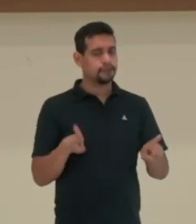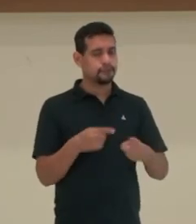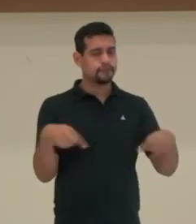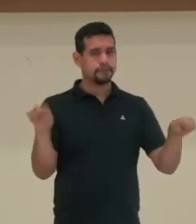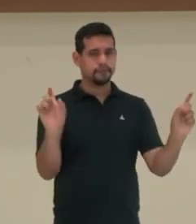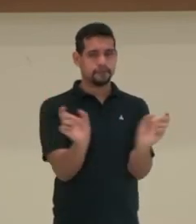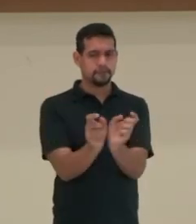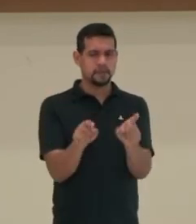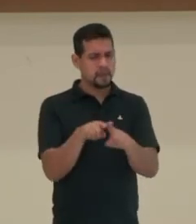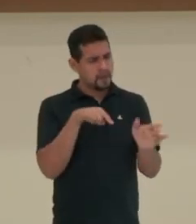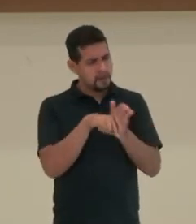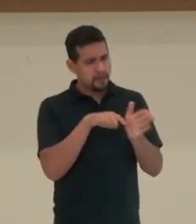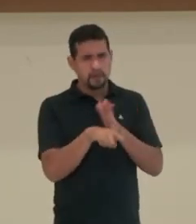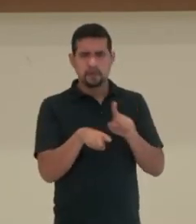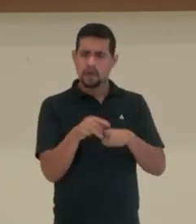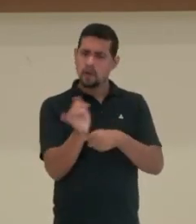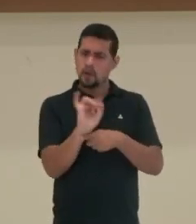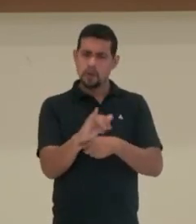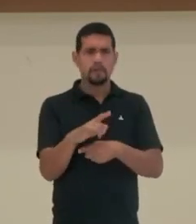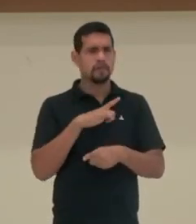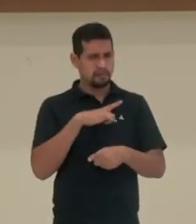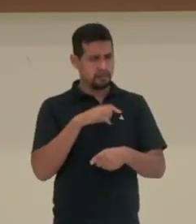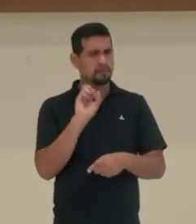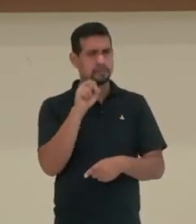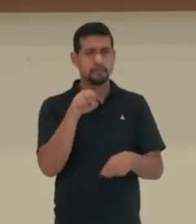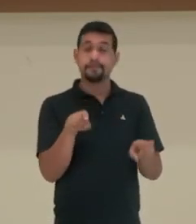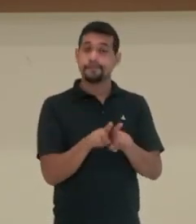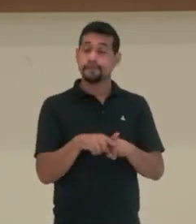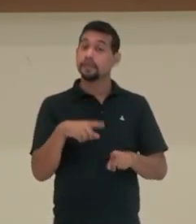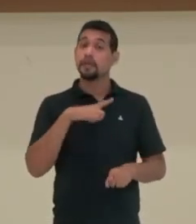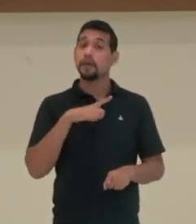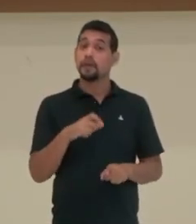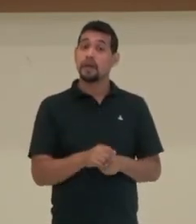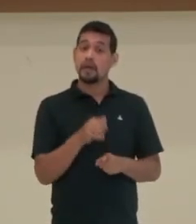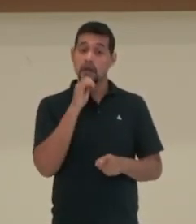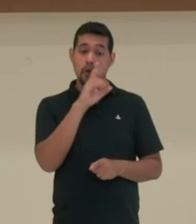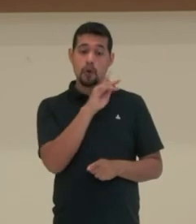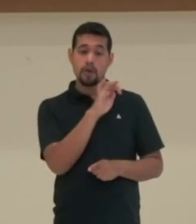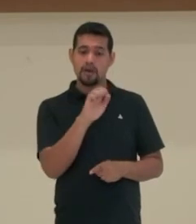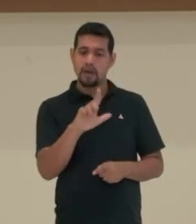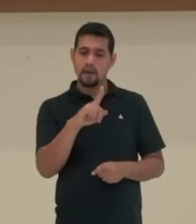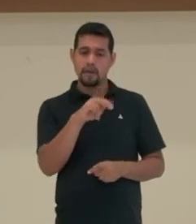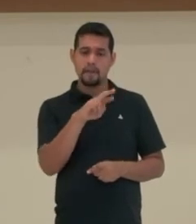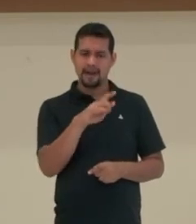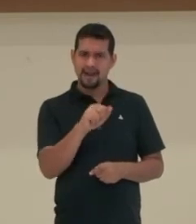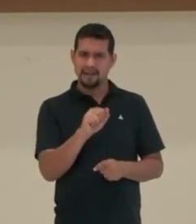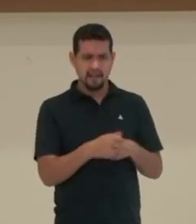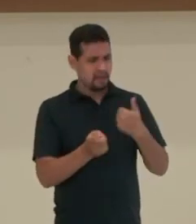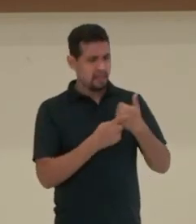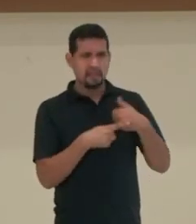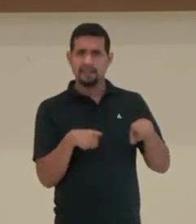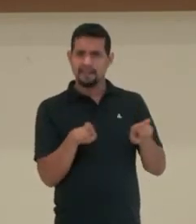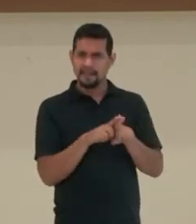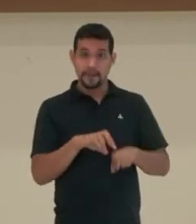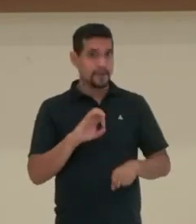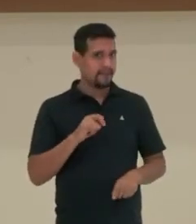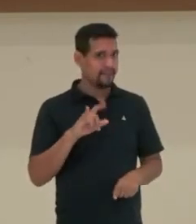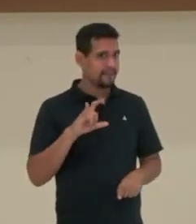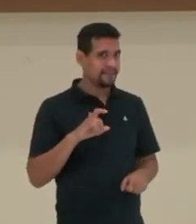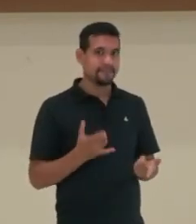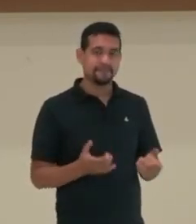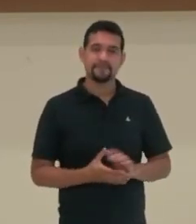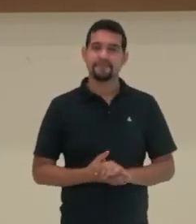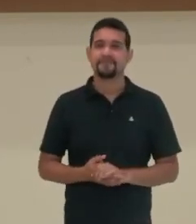na aula. Pesquisem no YouTube, tá lá o vídeo, né? Tem a página lá do Cordel de Prata. Sigam lá o canal, tá bom?